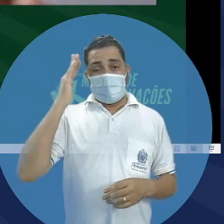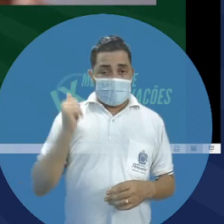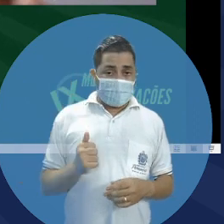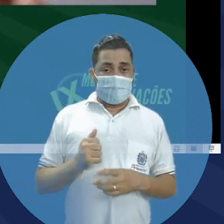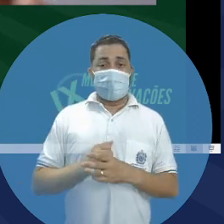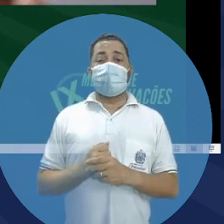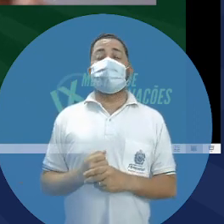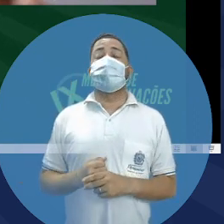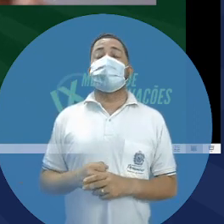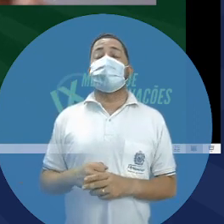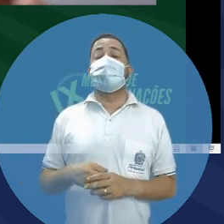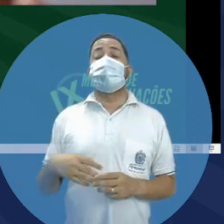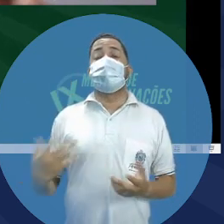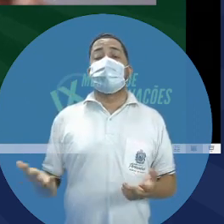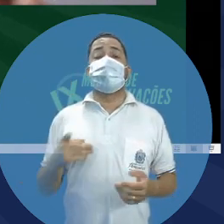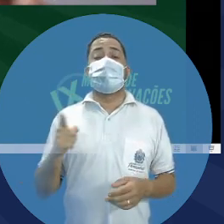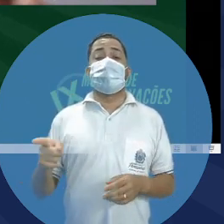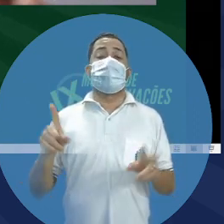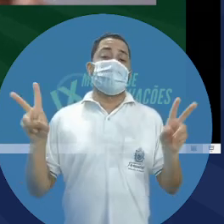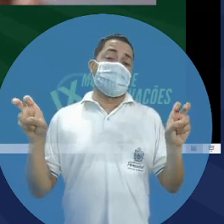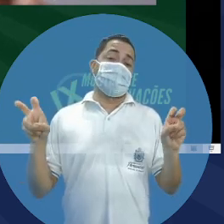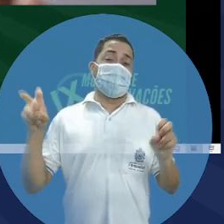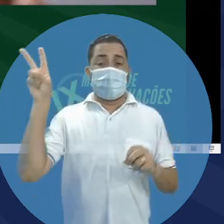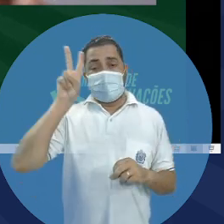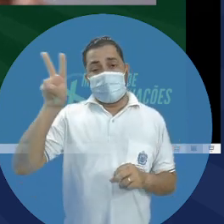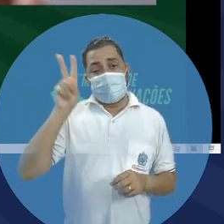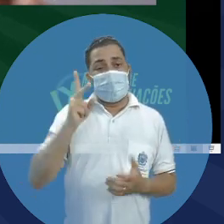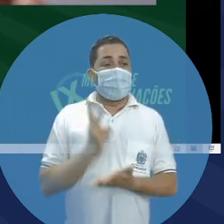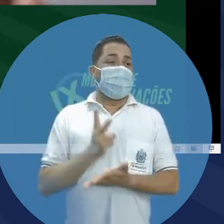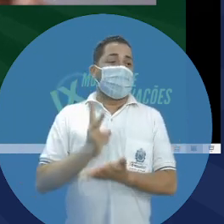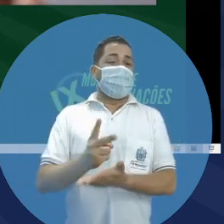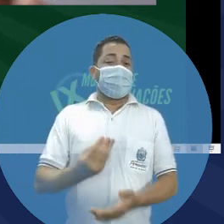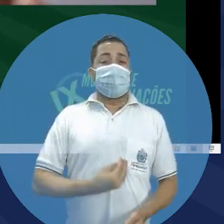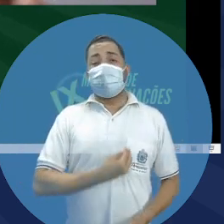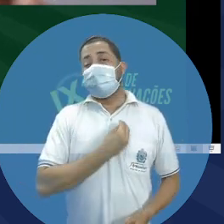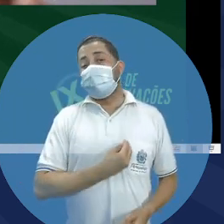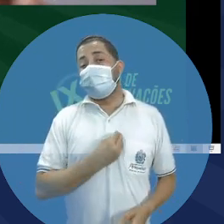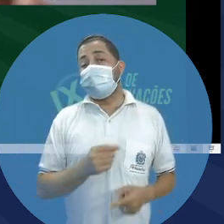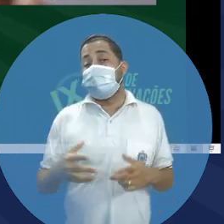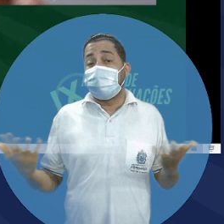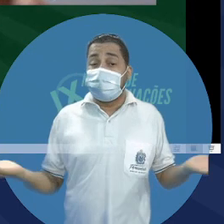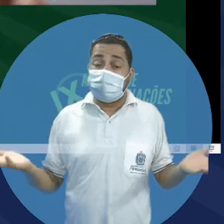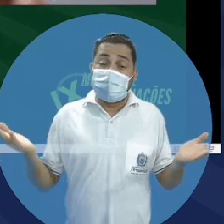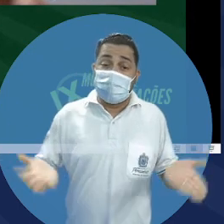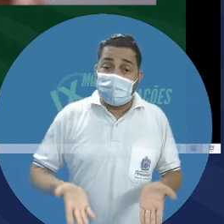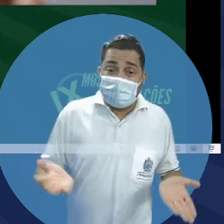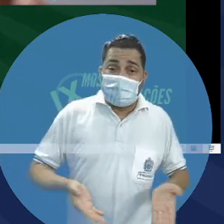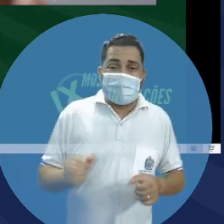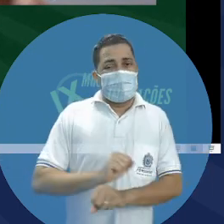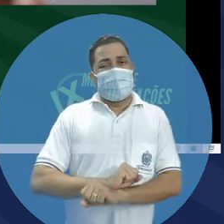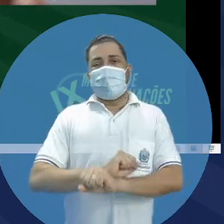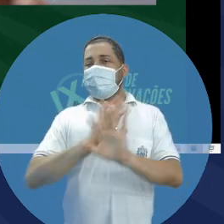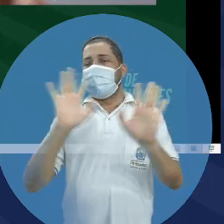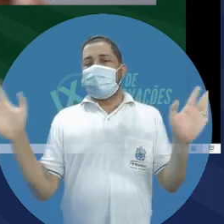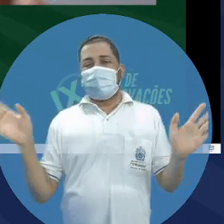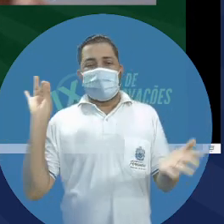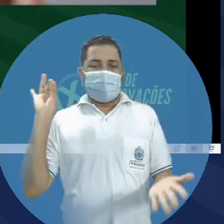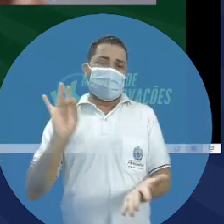que essa questão histórica sempre existiu, mas hoje ela é muito mais clara, muito mais